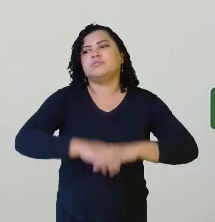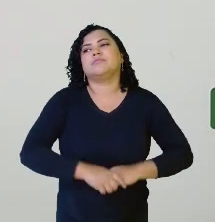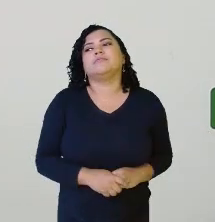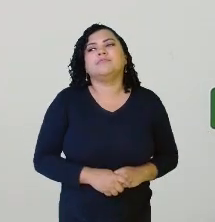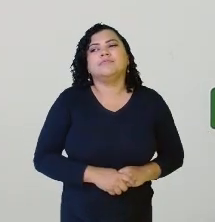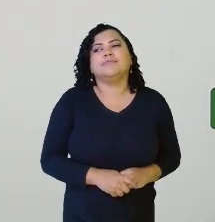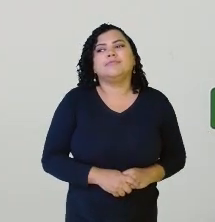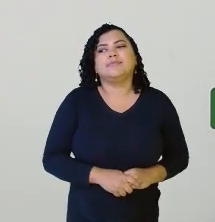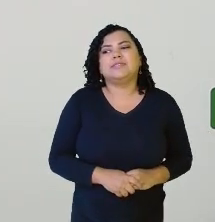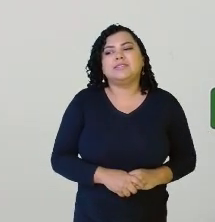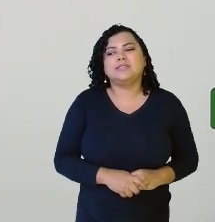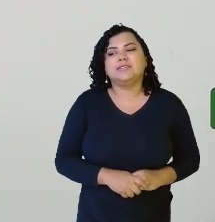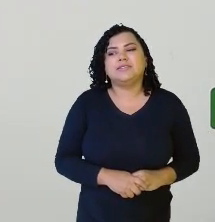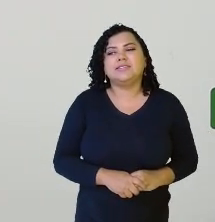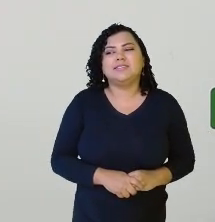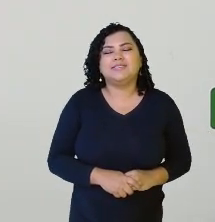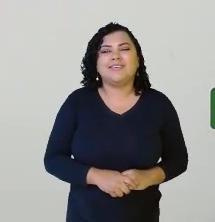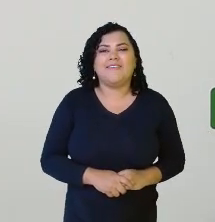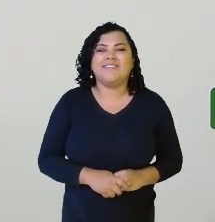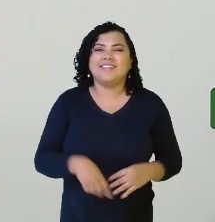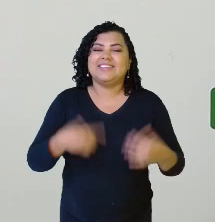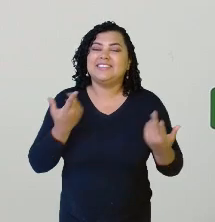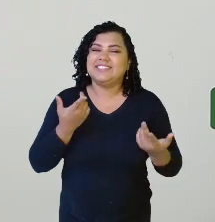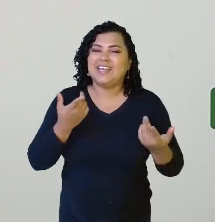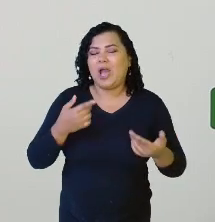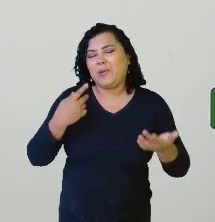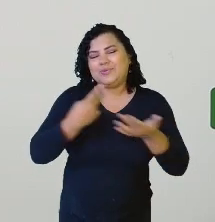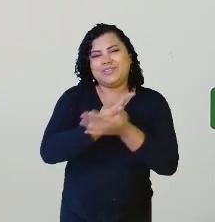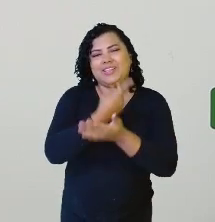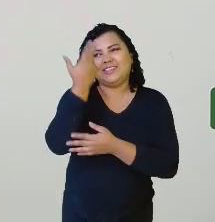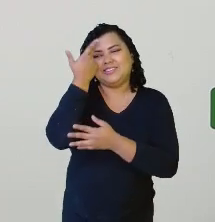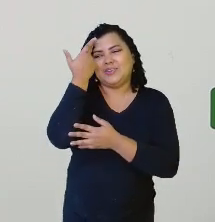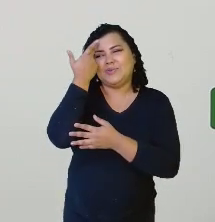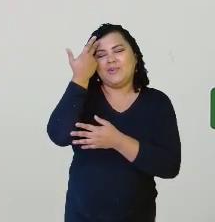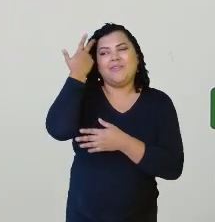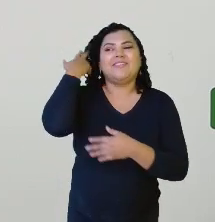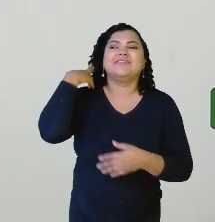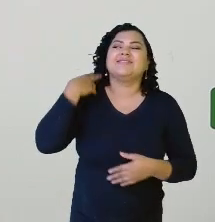Ah, não está indo. São defeitos especiais, gente, faz parte.